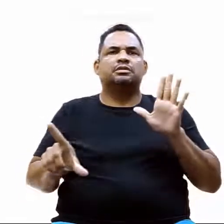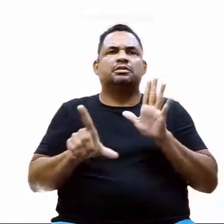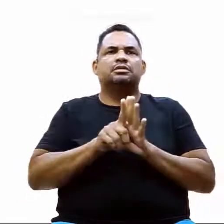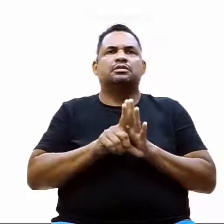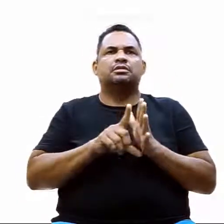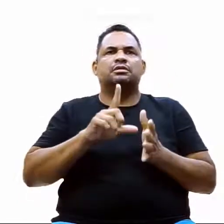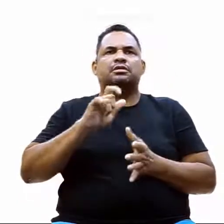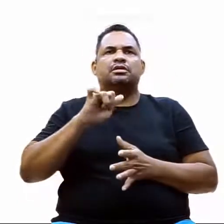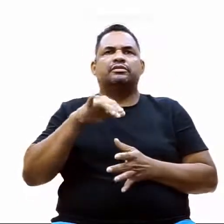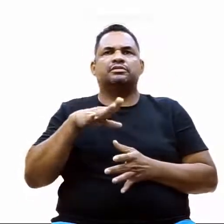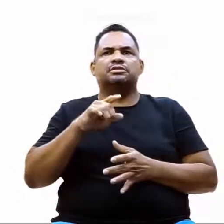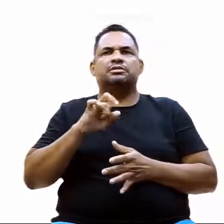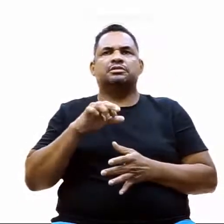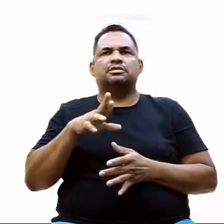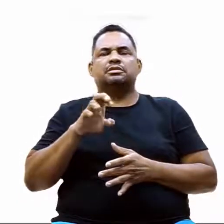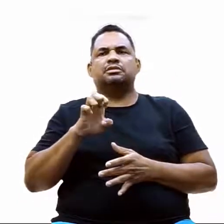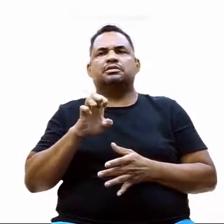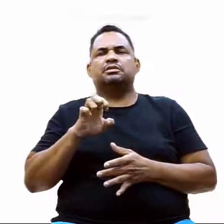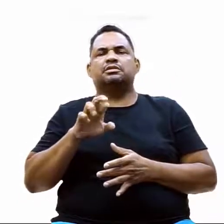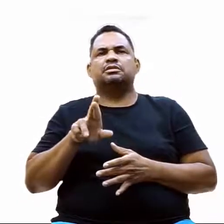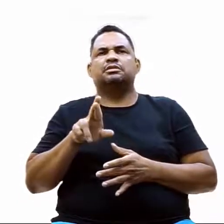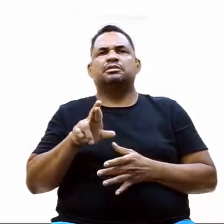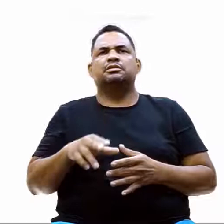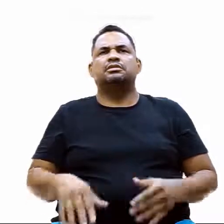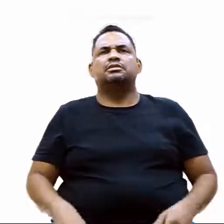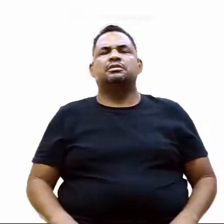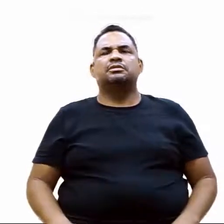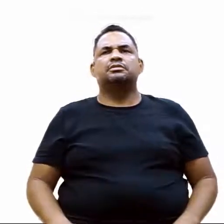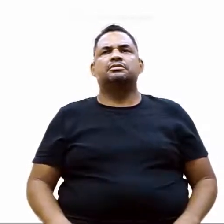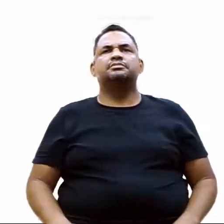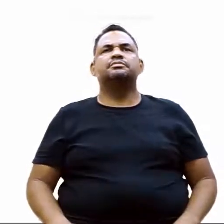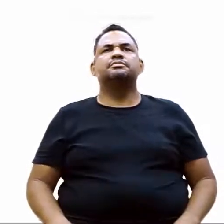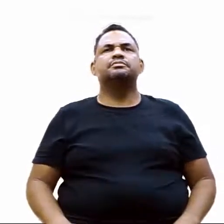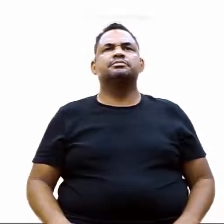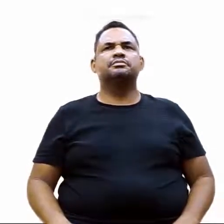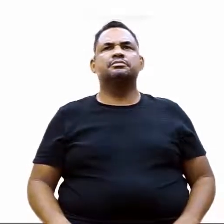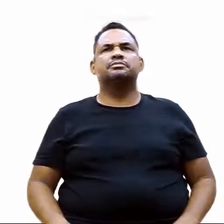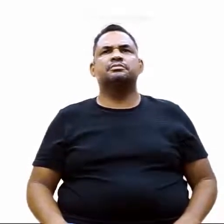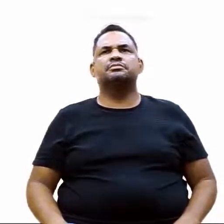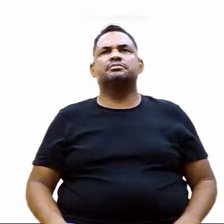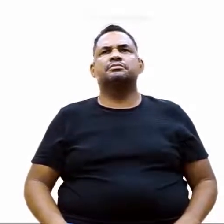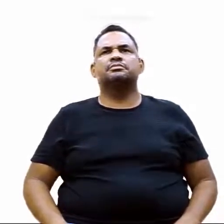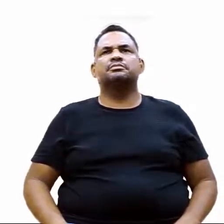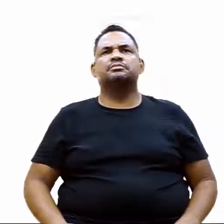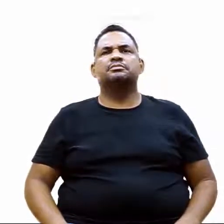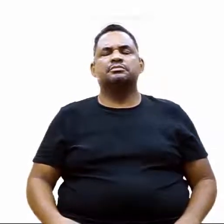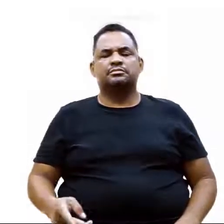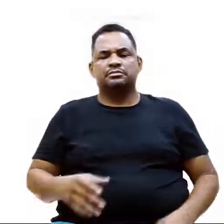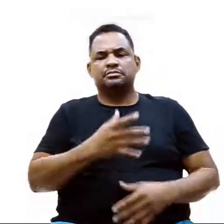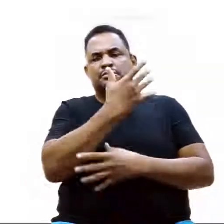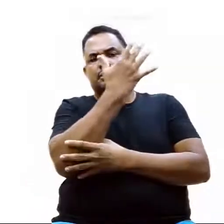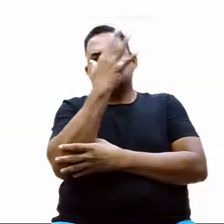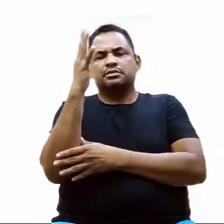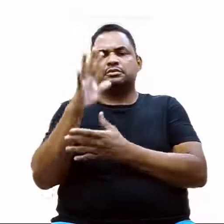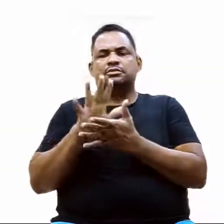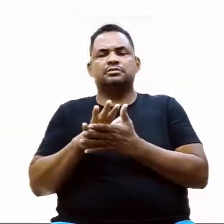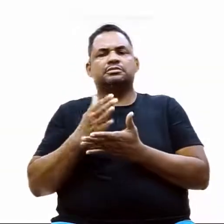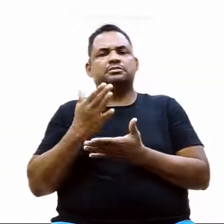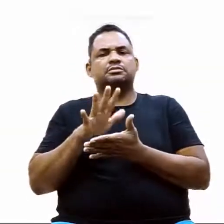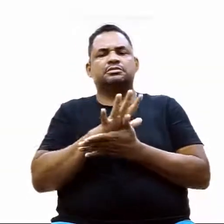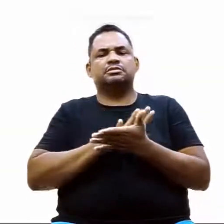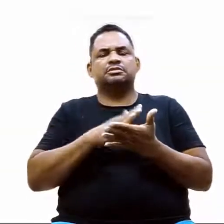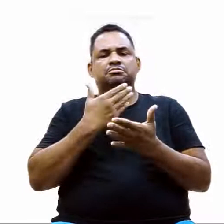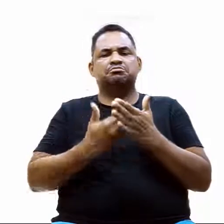de Lavoisier, onde da natureza nada se perde, nada